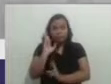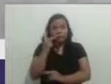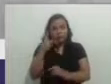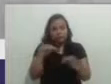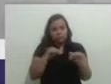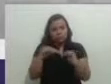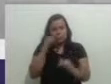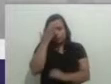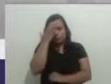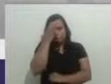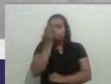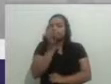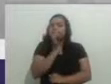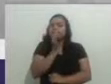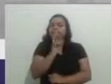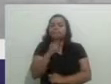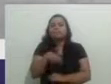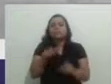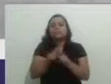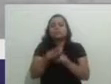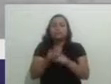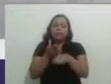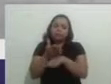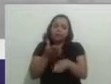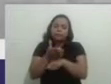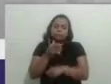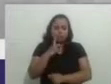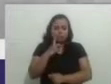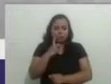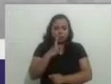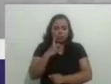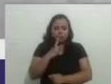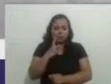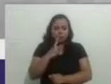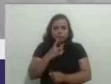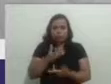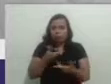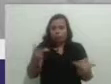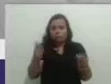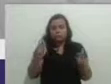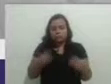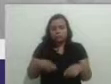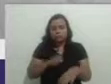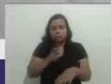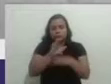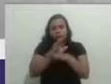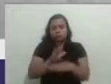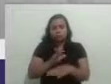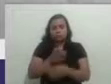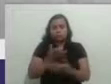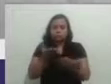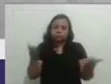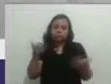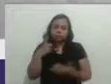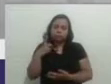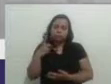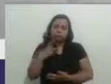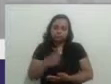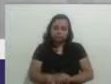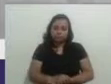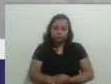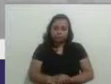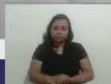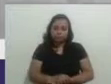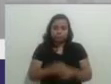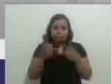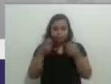passar a participar também do que eu puder realizar para ajudar vocês aí que eu falo